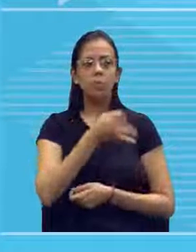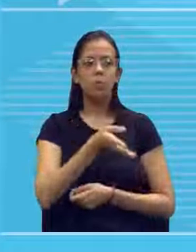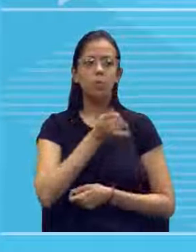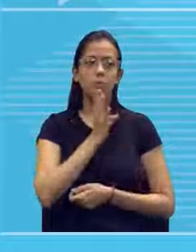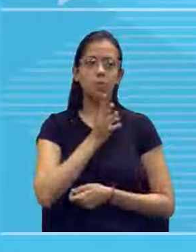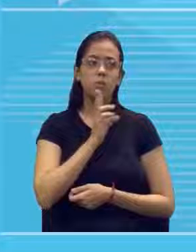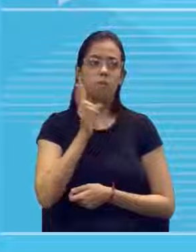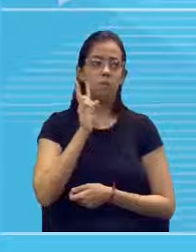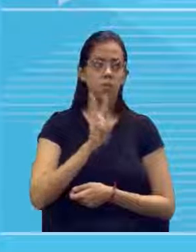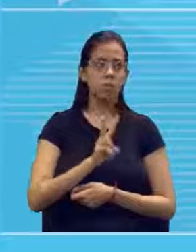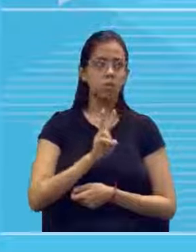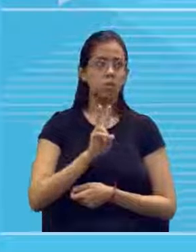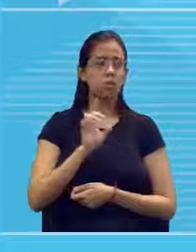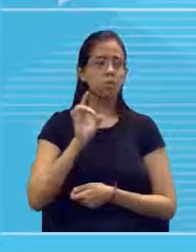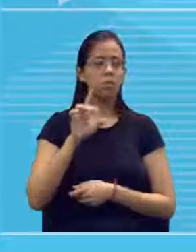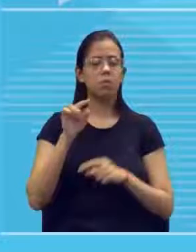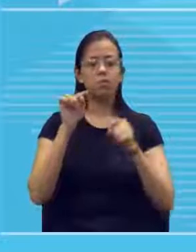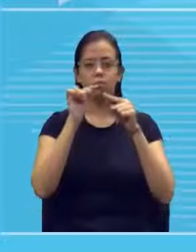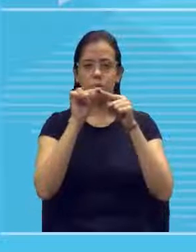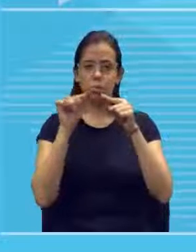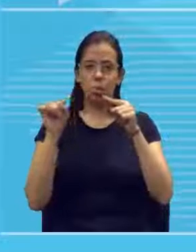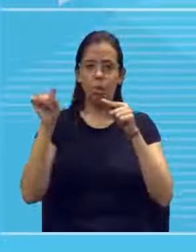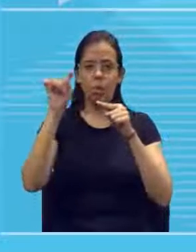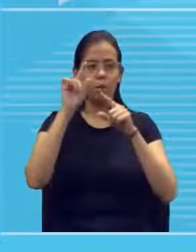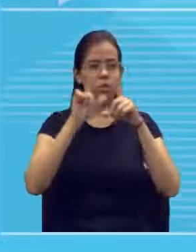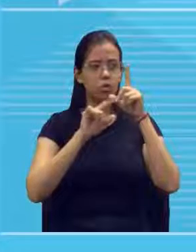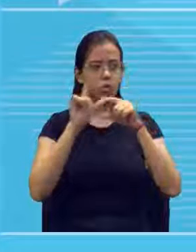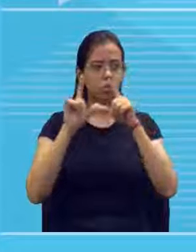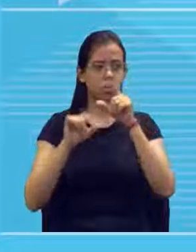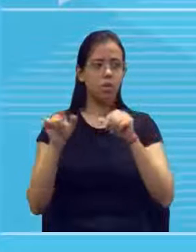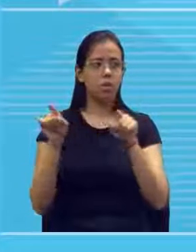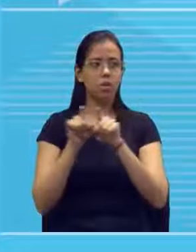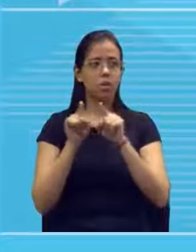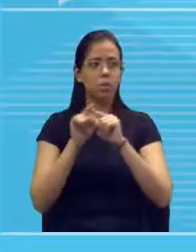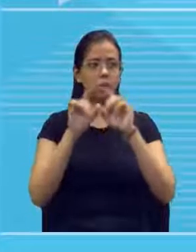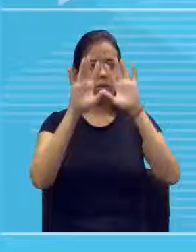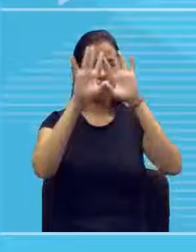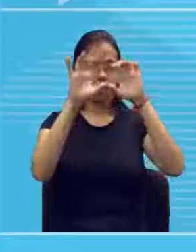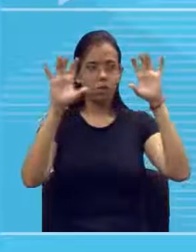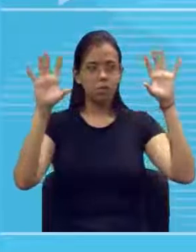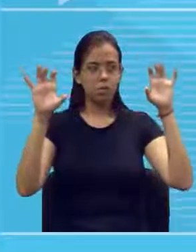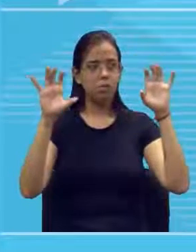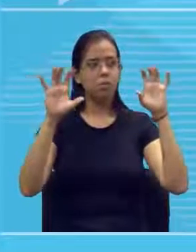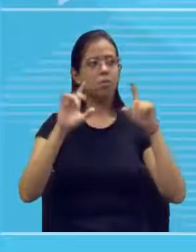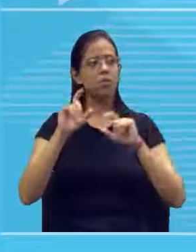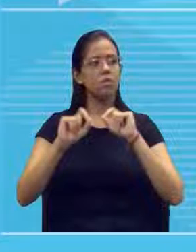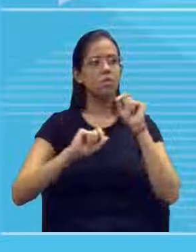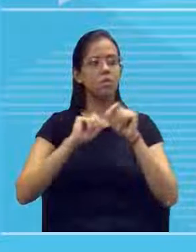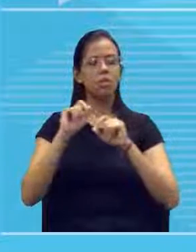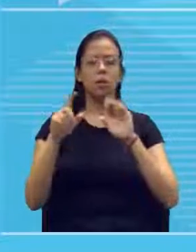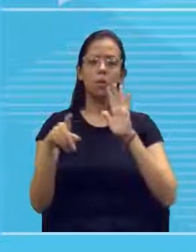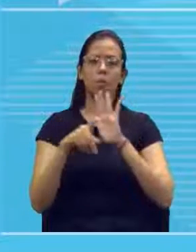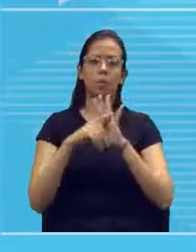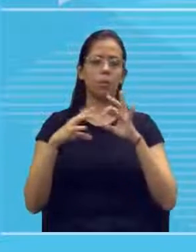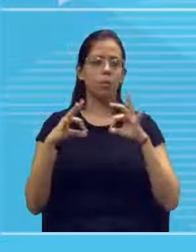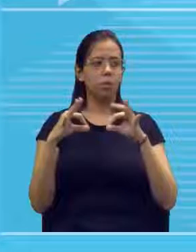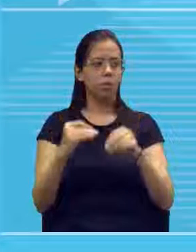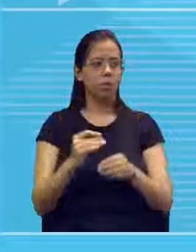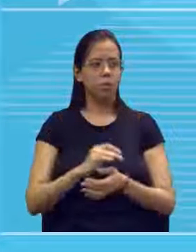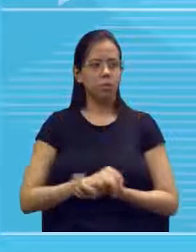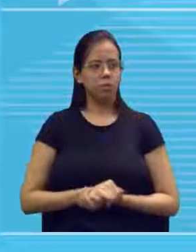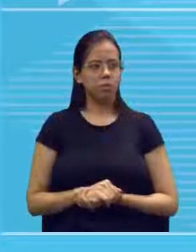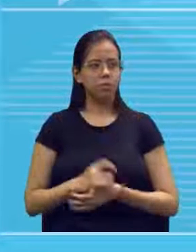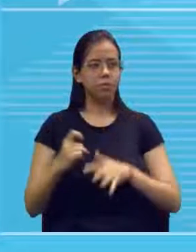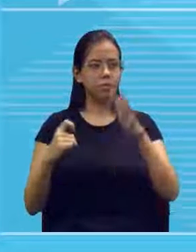visíveis não só no pontilhado de estrelas mas também nas nuvens e Nebulosas que pertencem ao